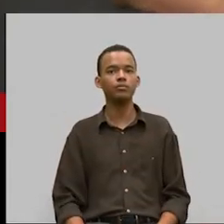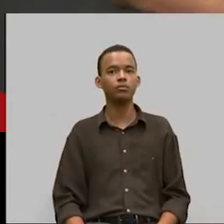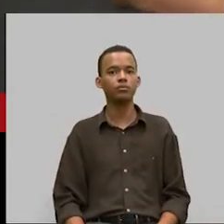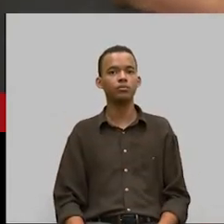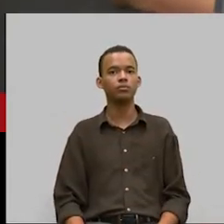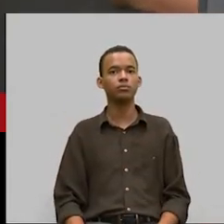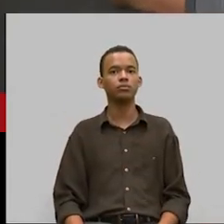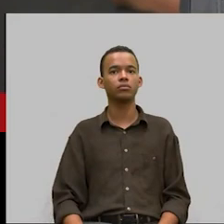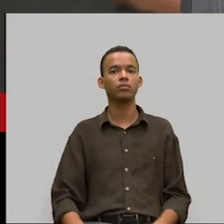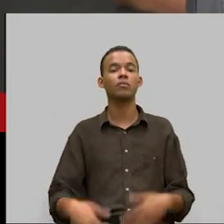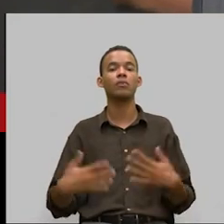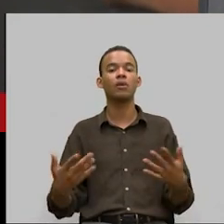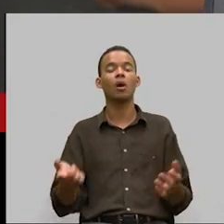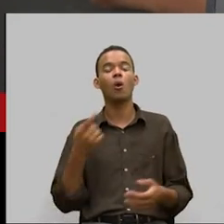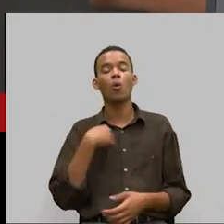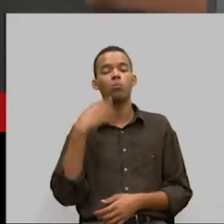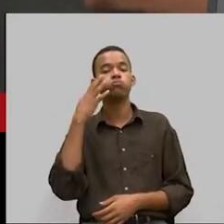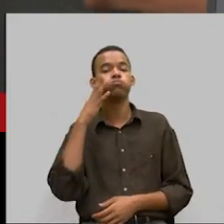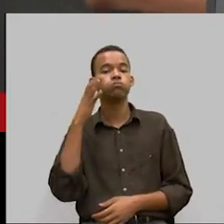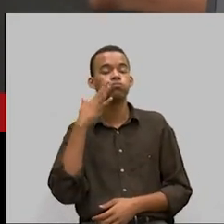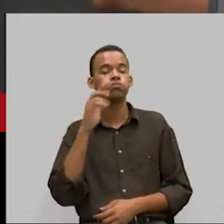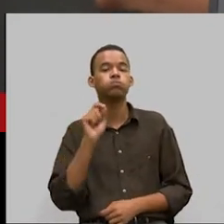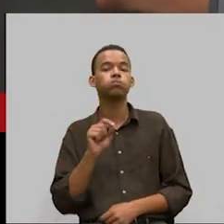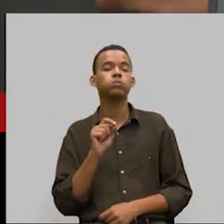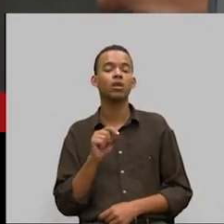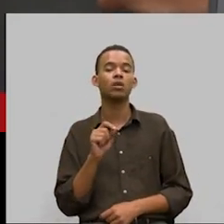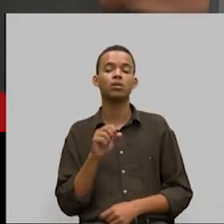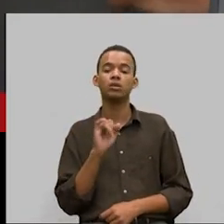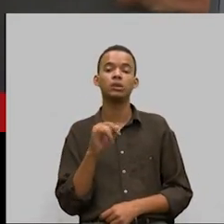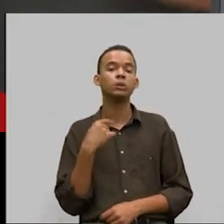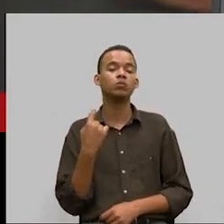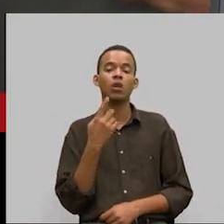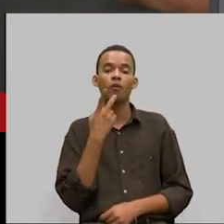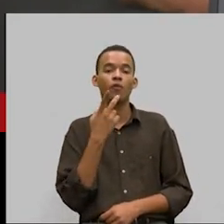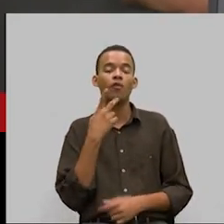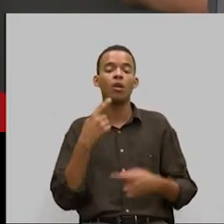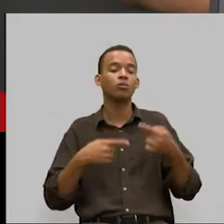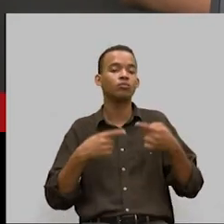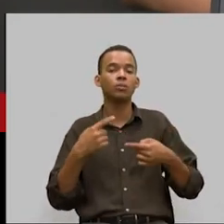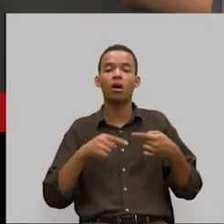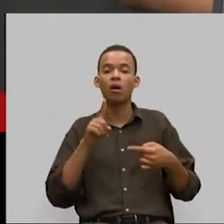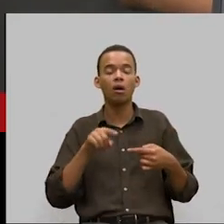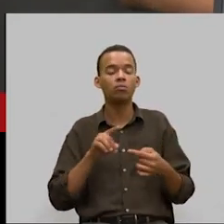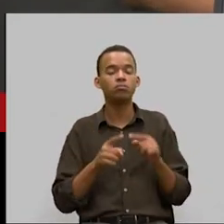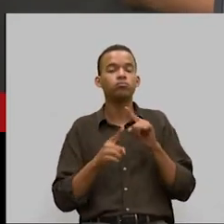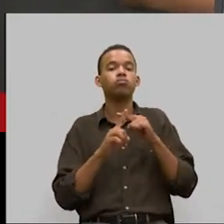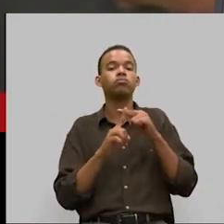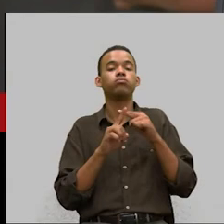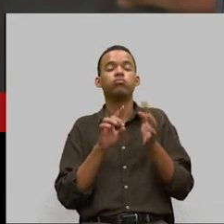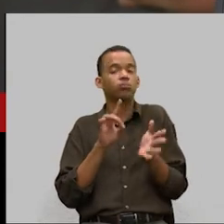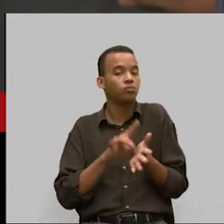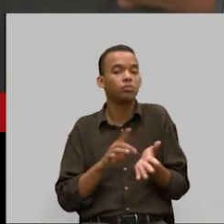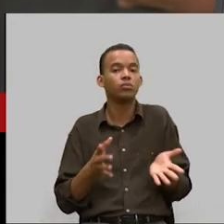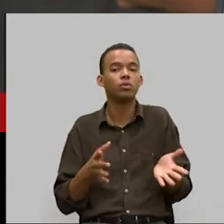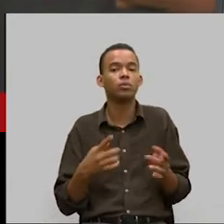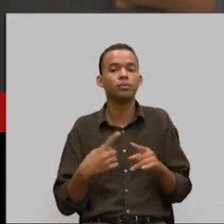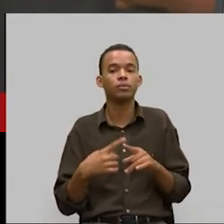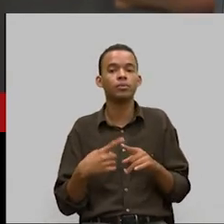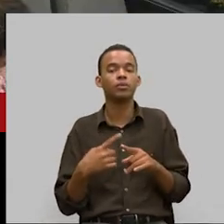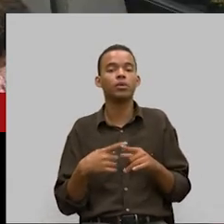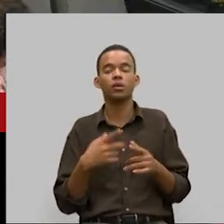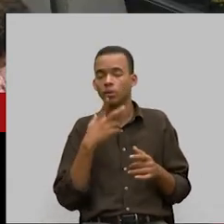o se nós não estamos falando de uma política afirmativa porque